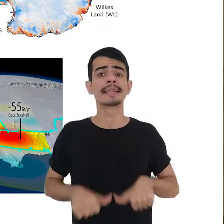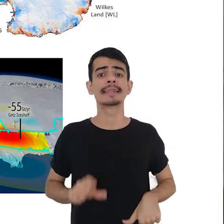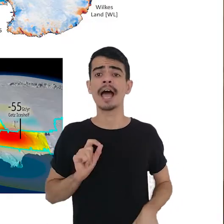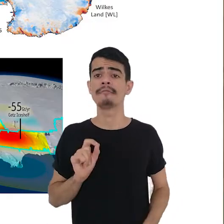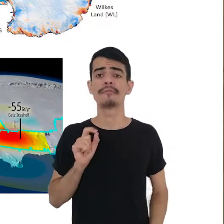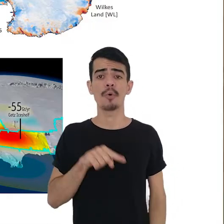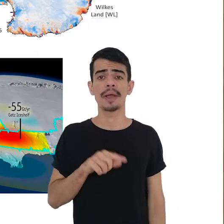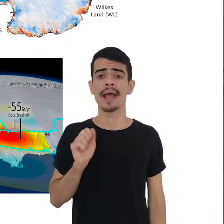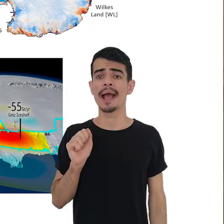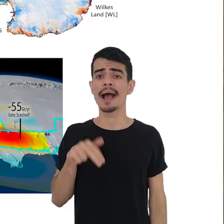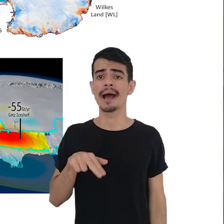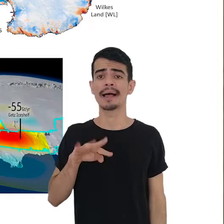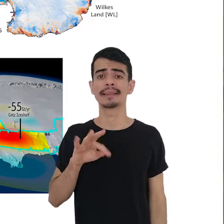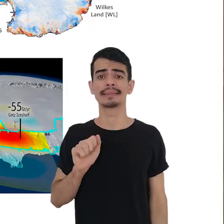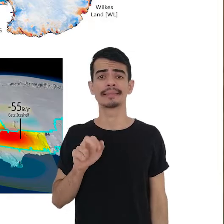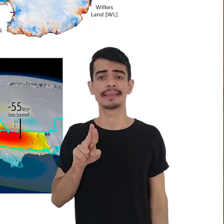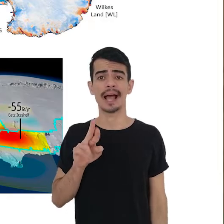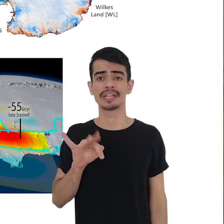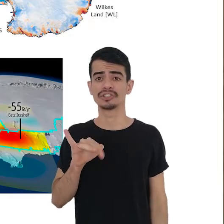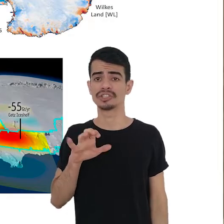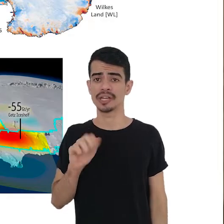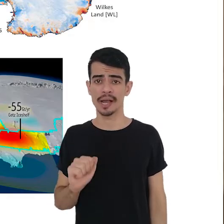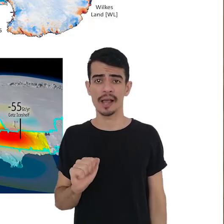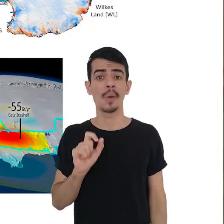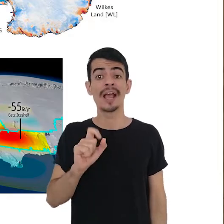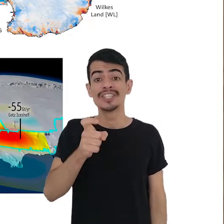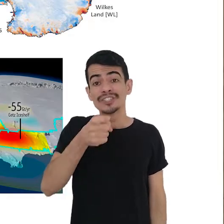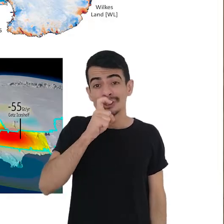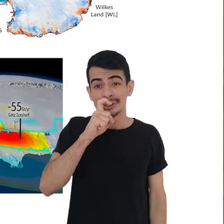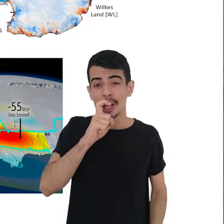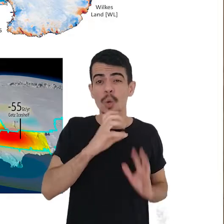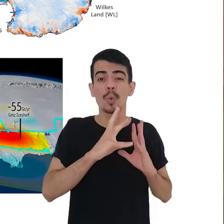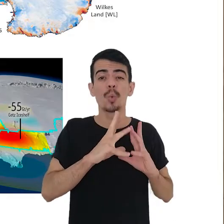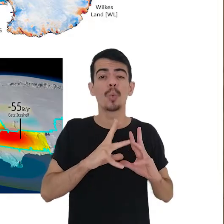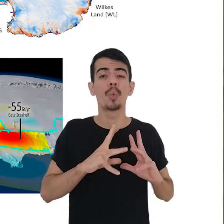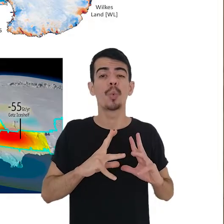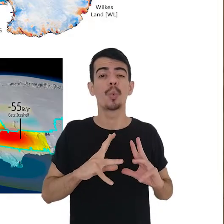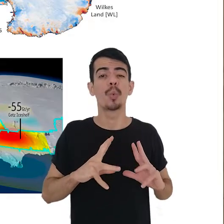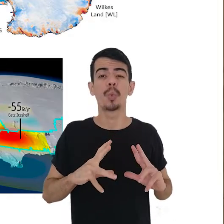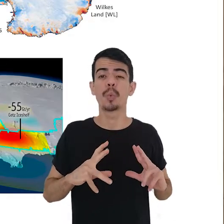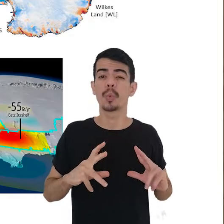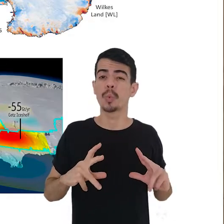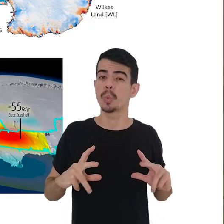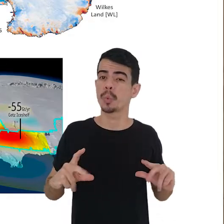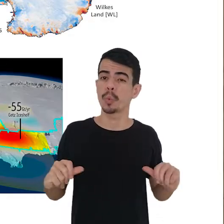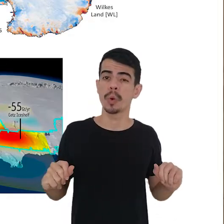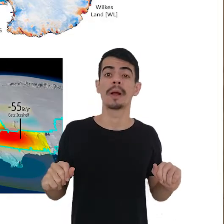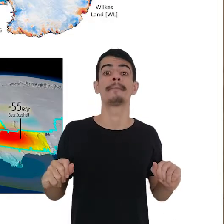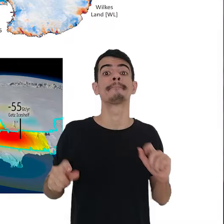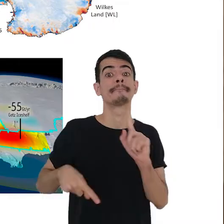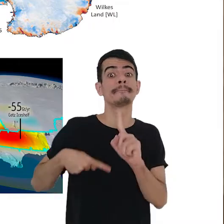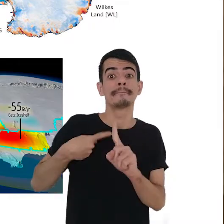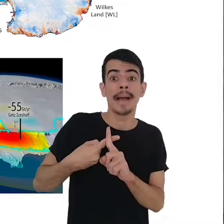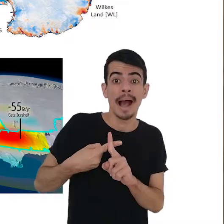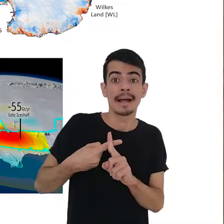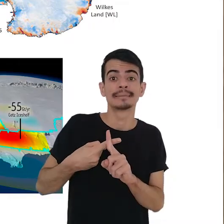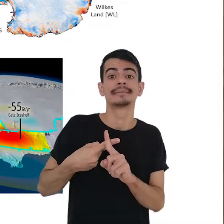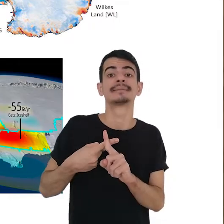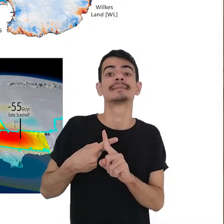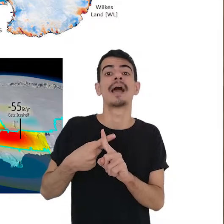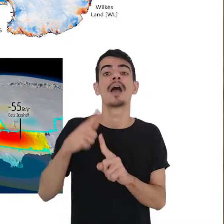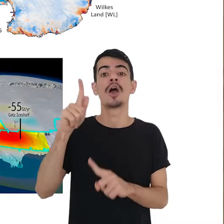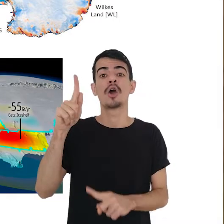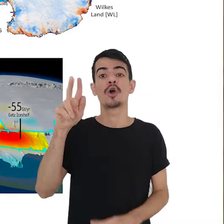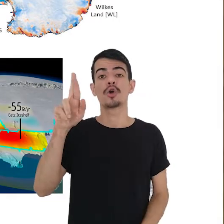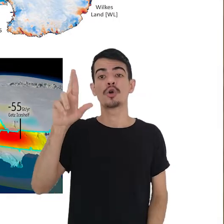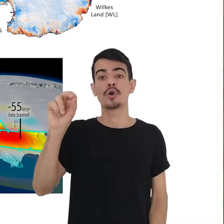uma Antártica perdendo grandes volumes de gelo, concomitante com grandes perdas de gelo